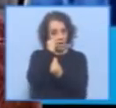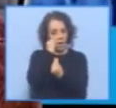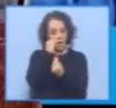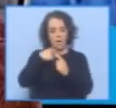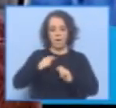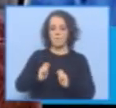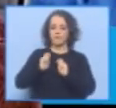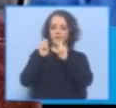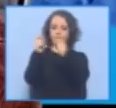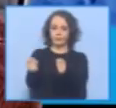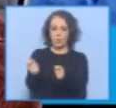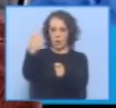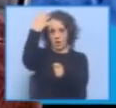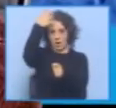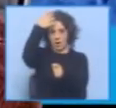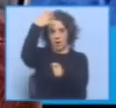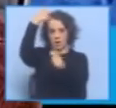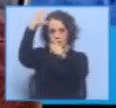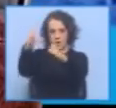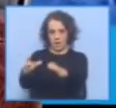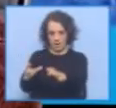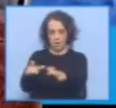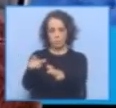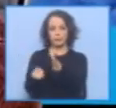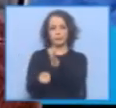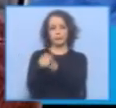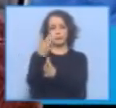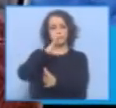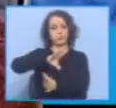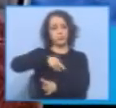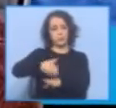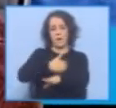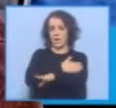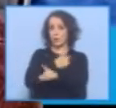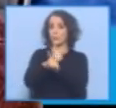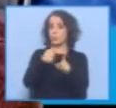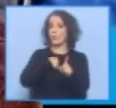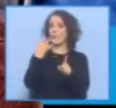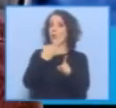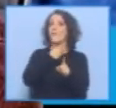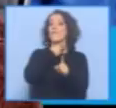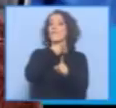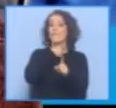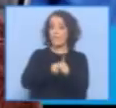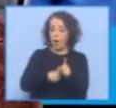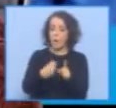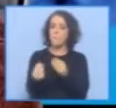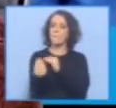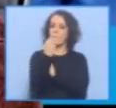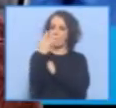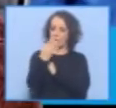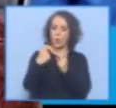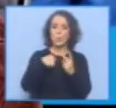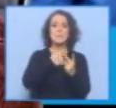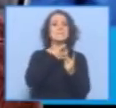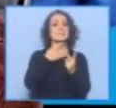em herança o reino que vos está preparado desde a criação do mundo. Porque tive fome e deste-me de comer, tive sede